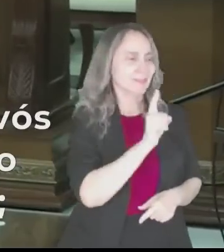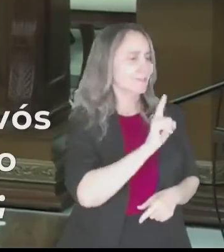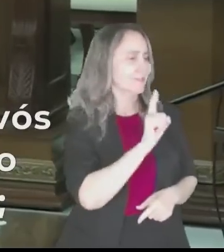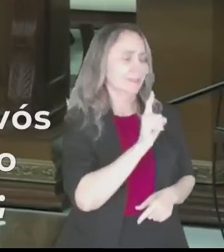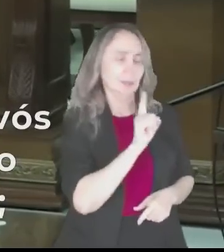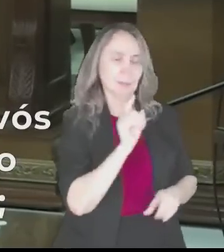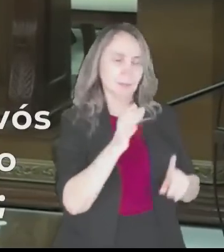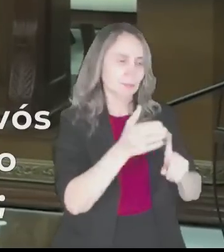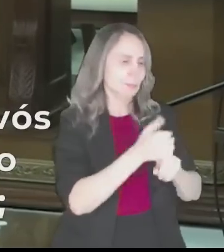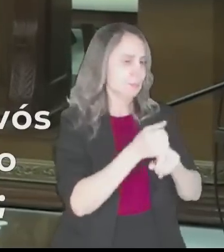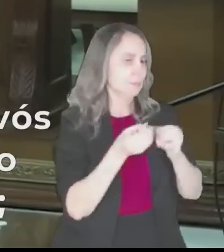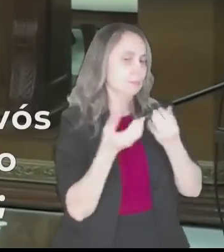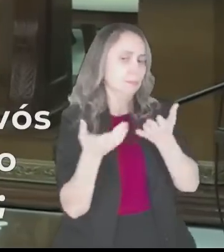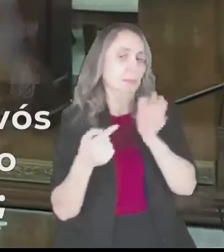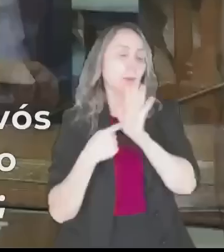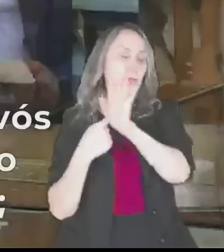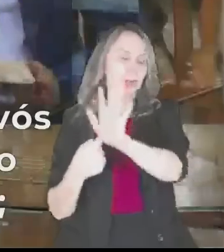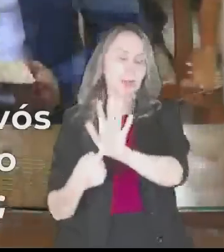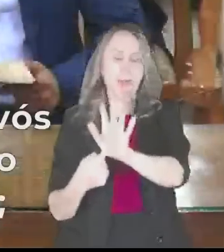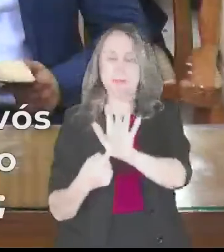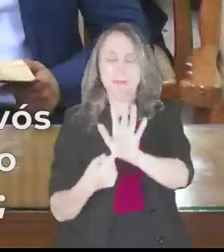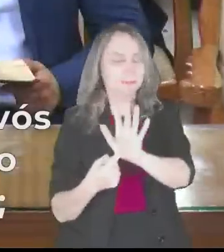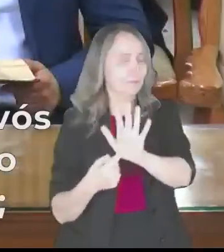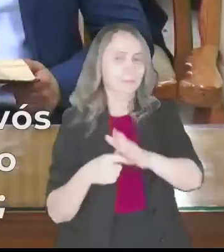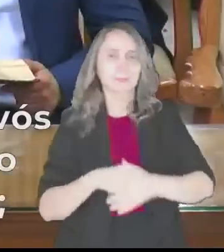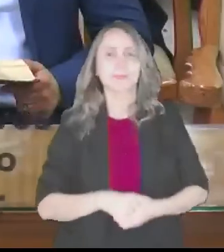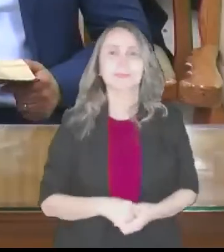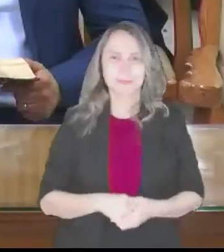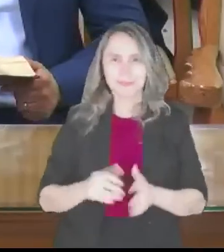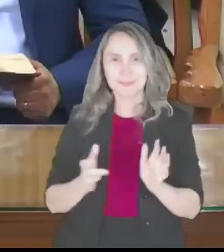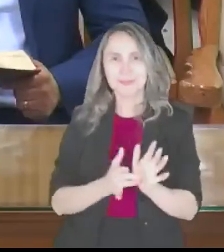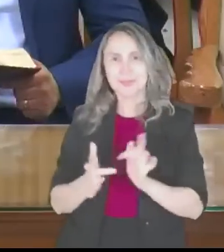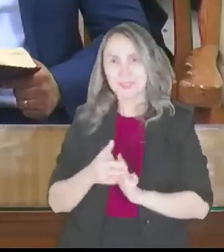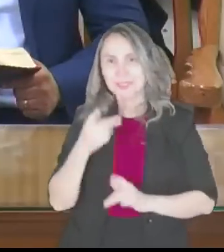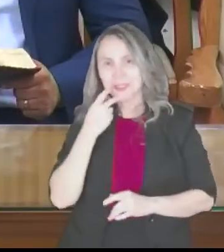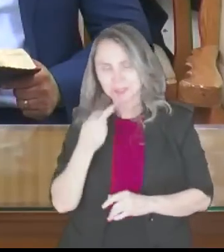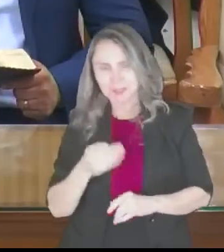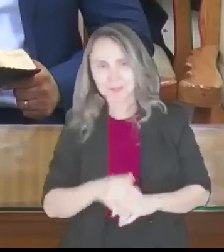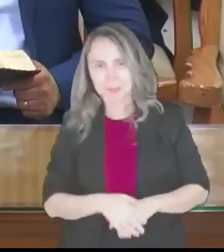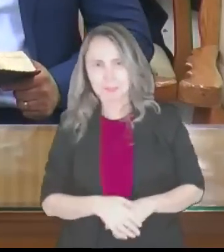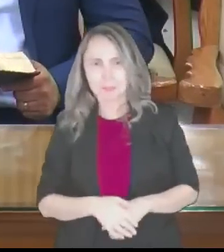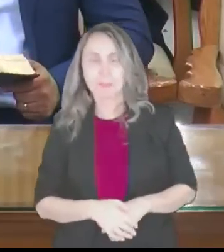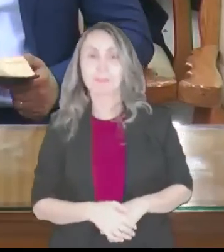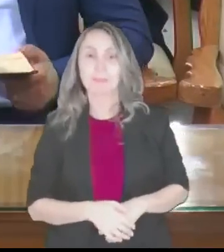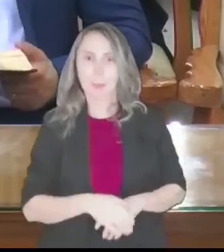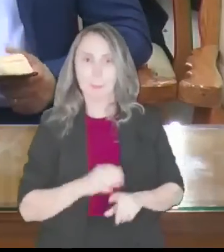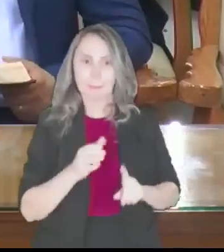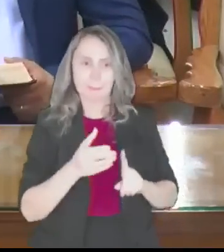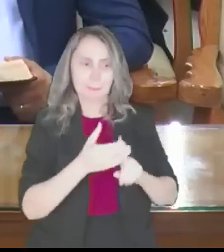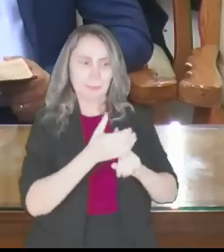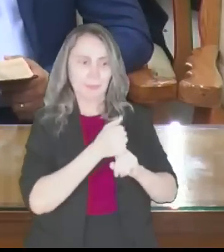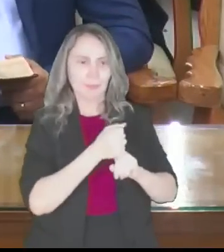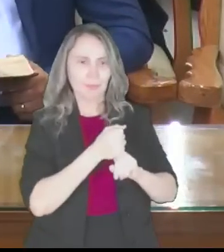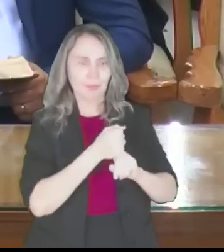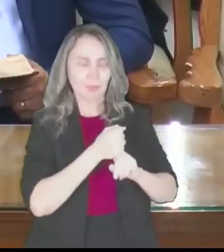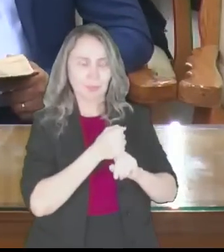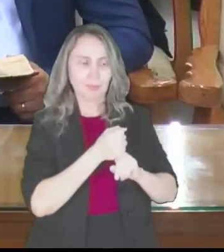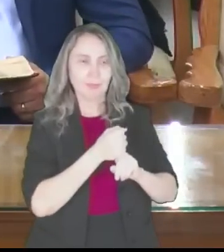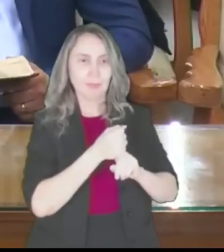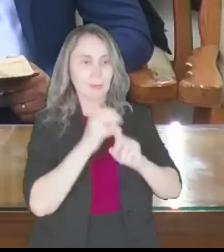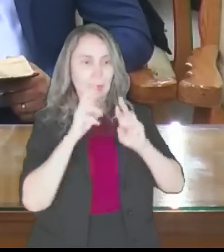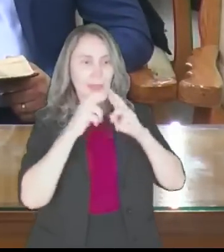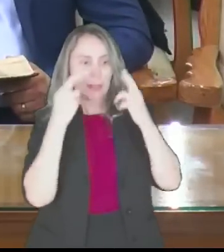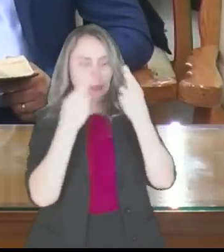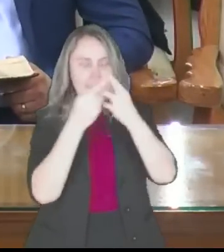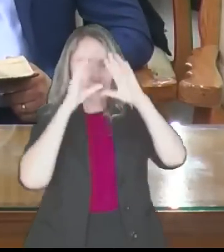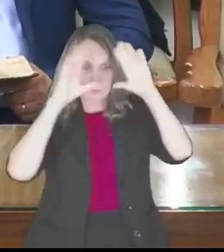dado. Jesus disse, olha, a vocês eu revelo os mistérios do reino do céu.